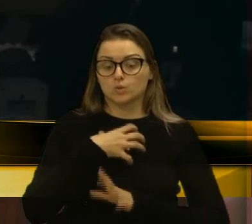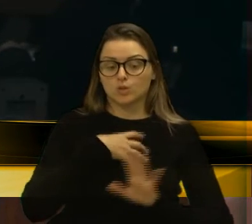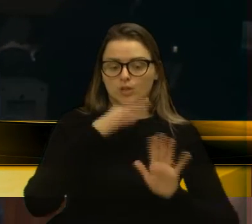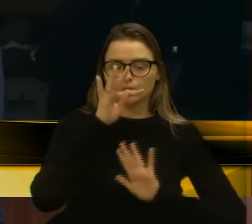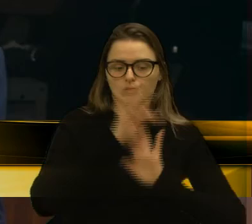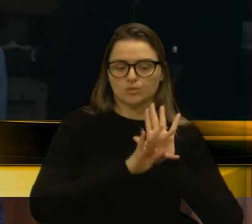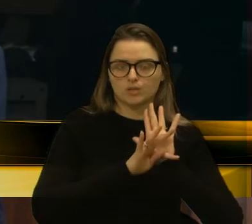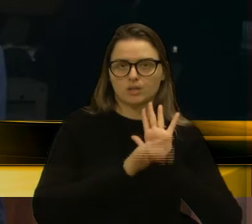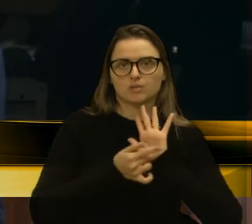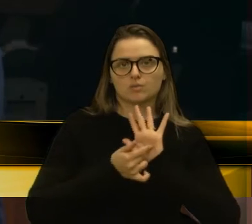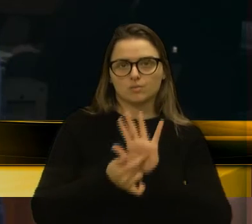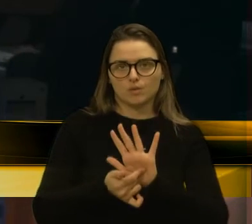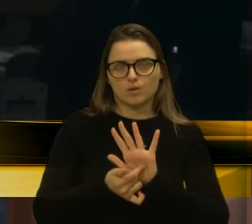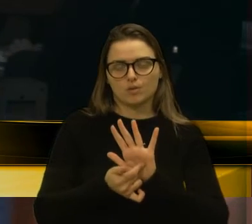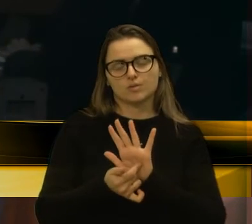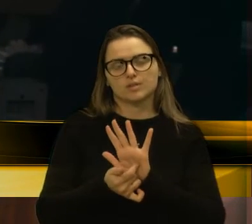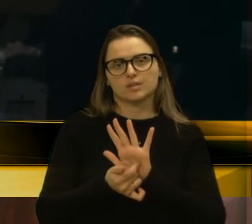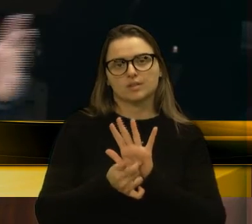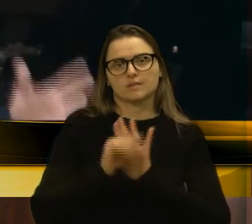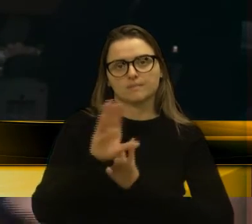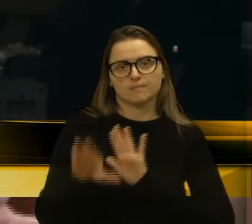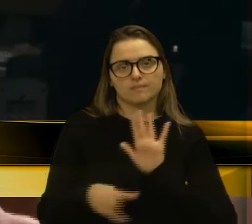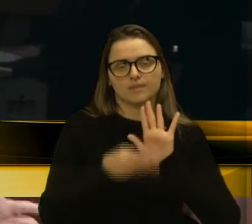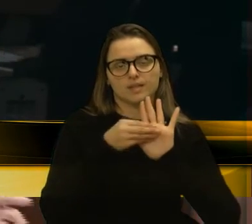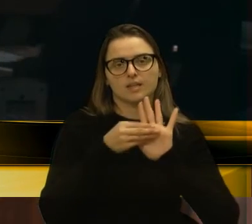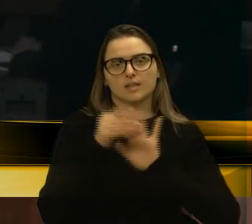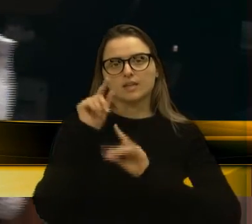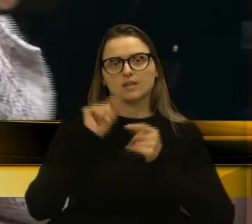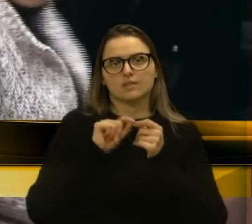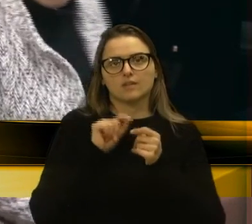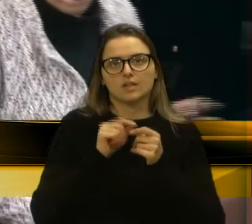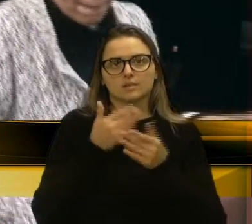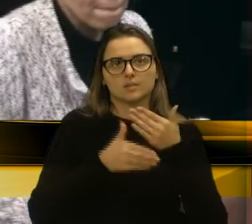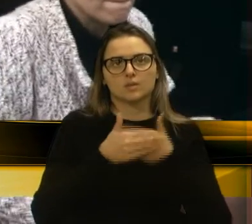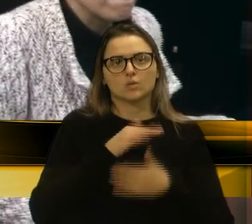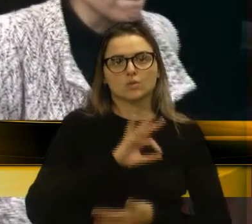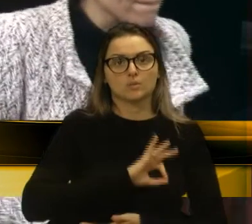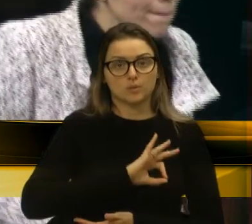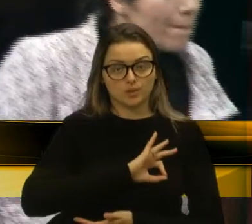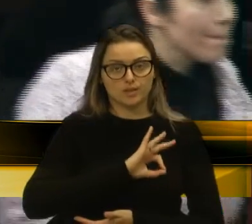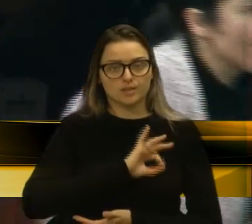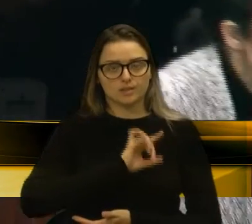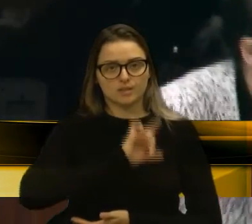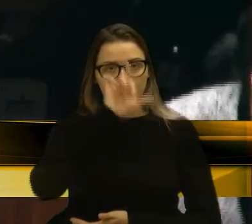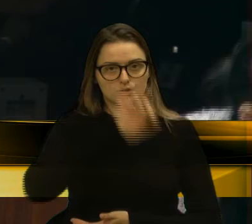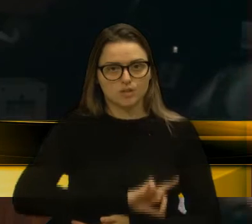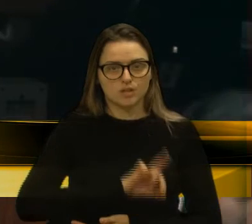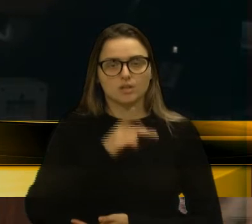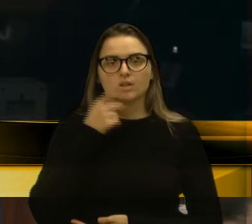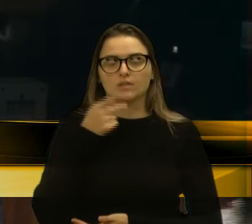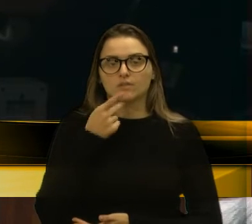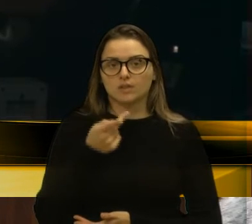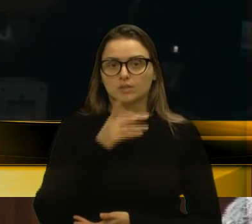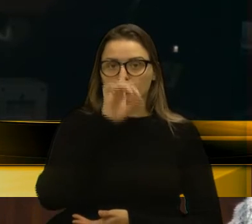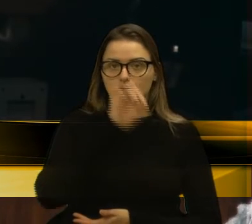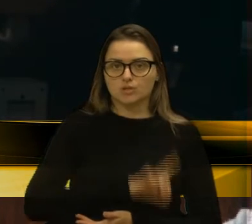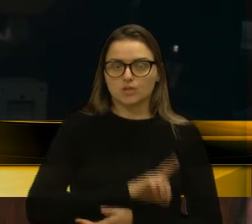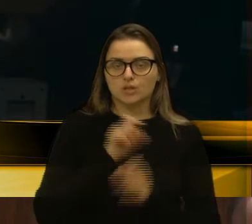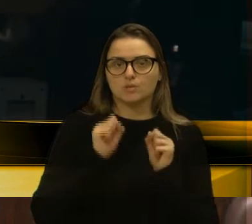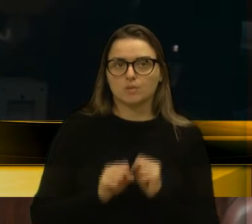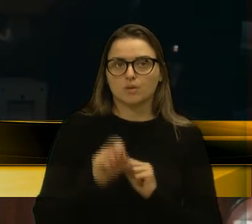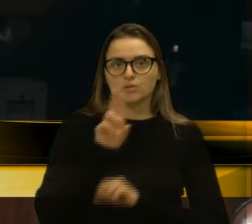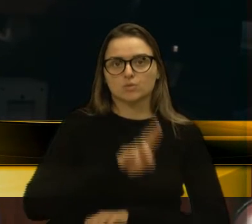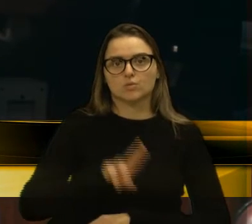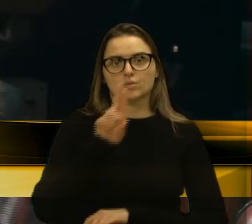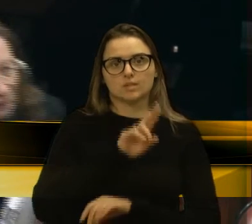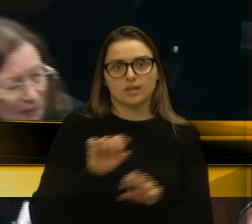colocando, ele dá um salvo-conduto praticamente para os policiais, dizendo que vão poder, então, usar essa legítima